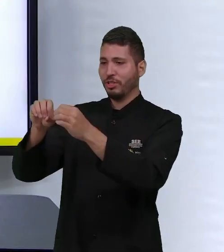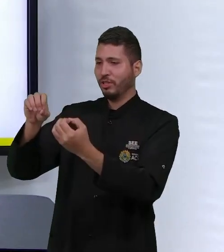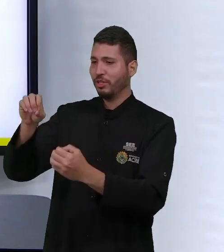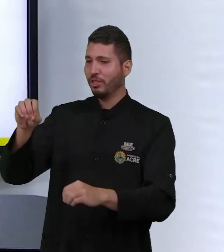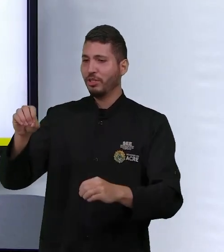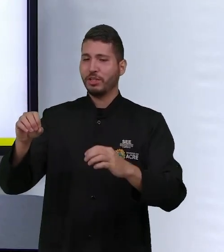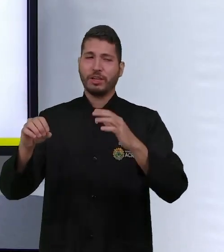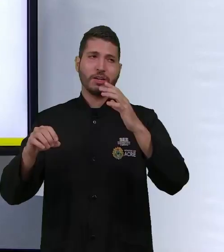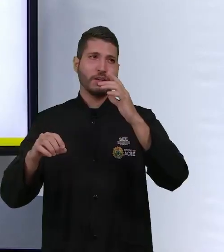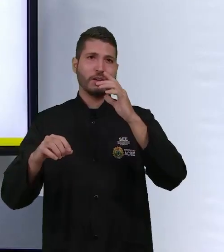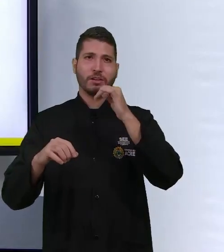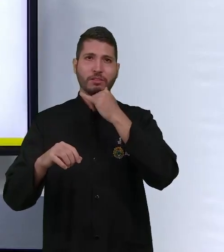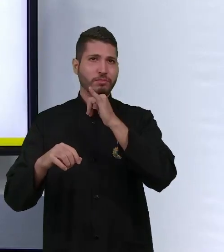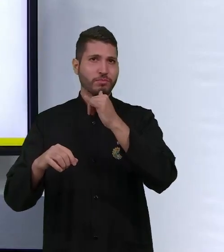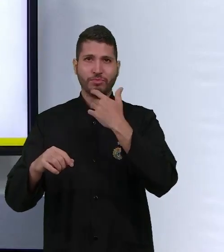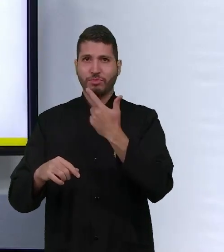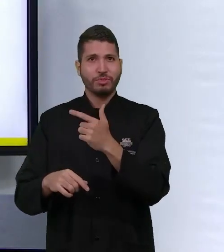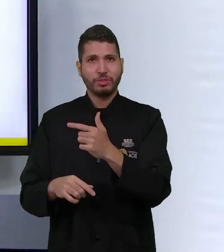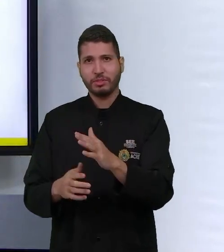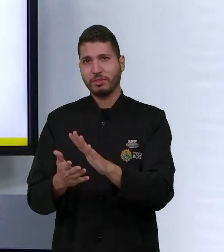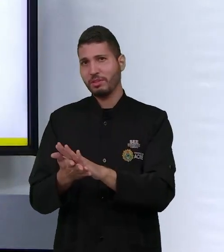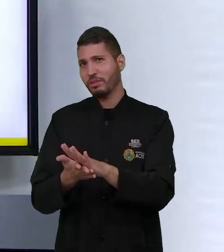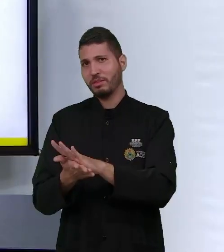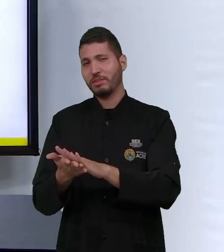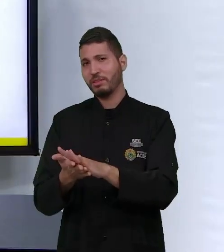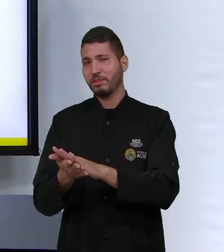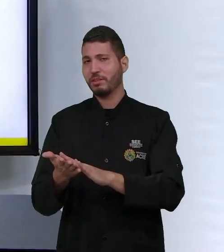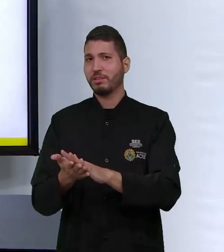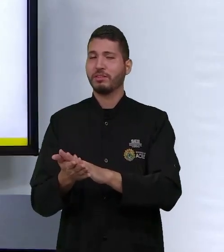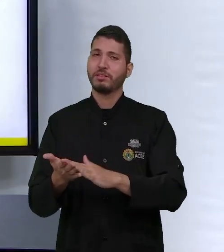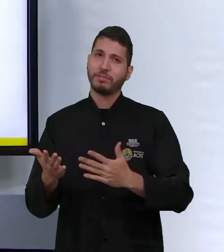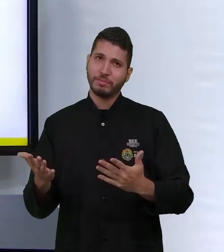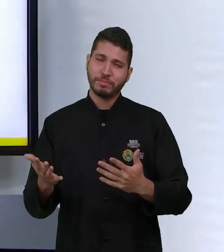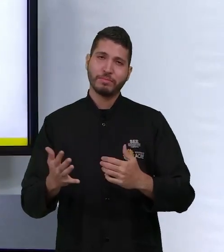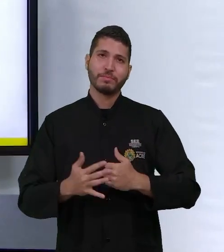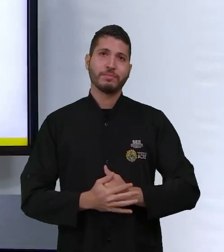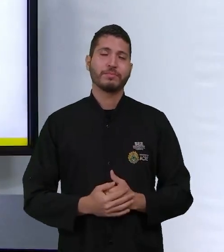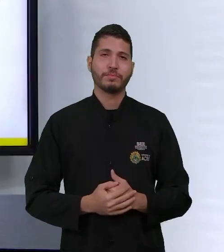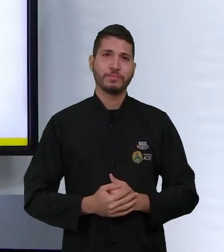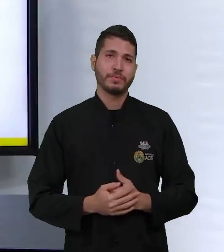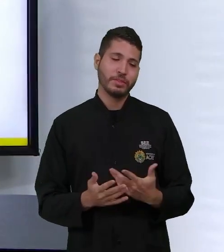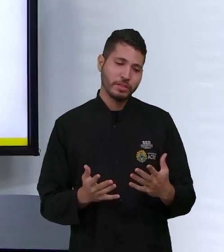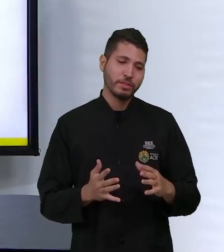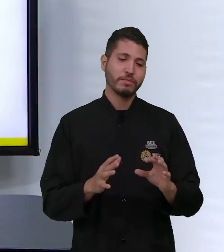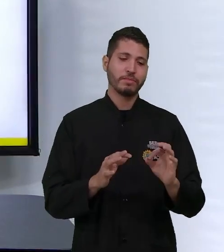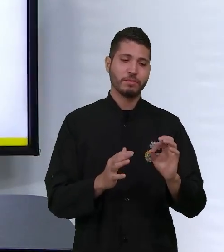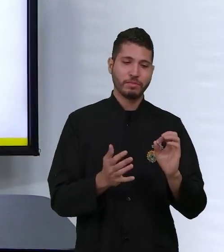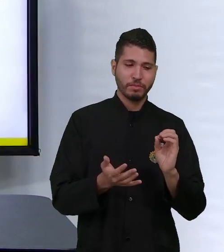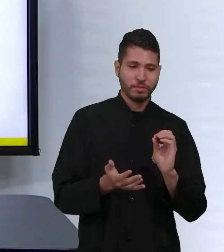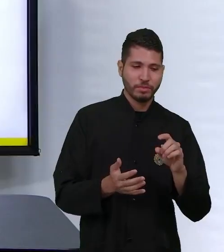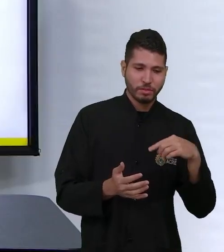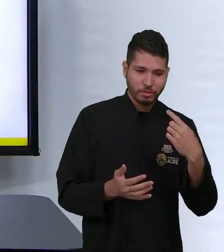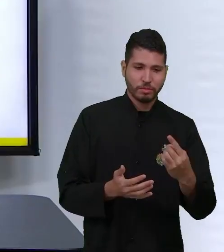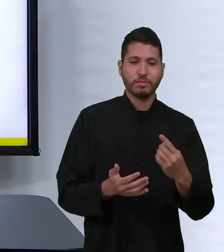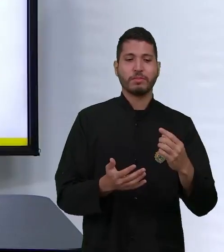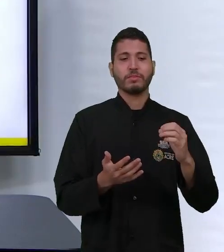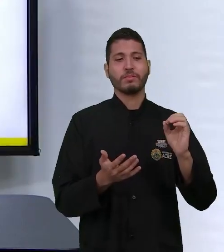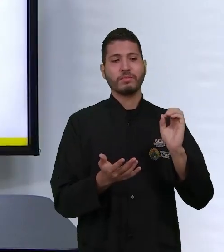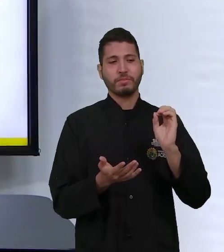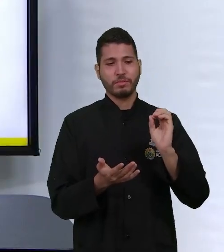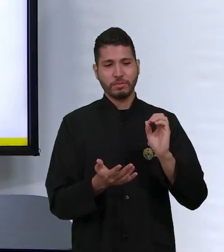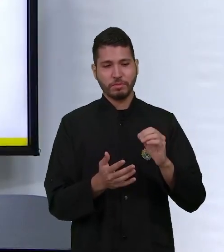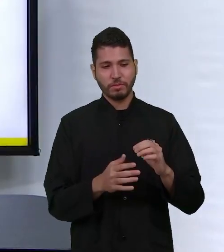forma desordenada, assim como é aqui no nosso bairro, aqui no Acre, em Rio Branco, na capital. Muitos bairros cresceram de